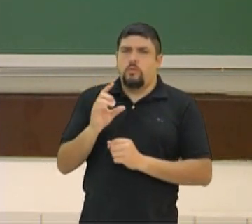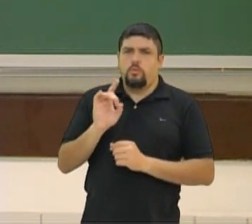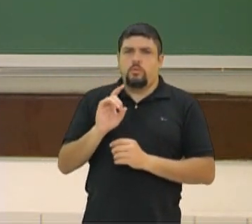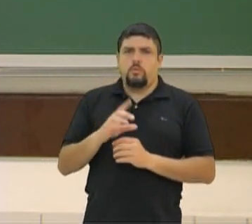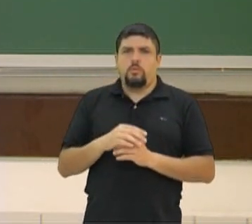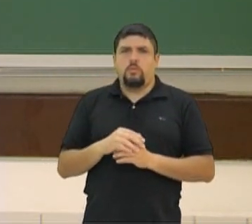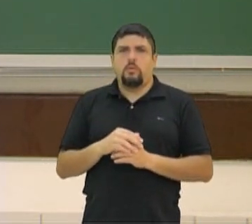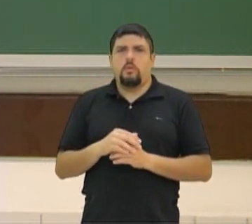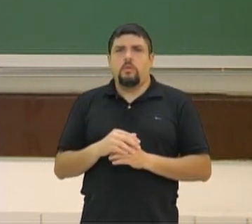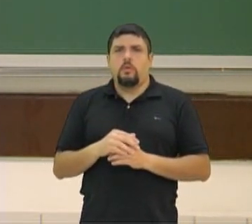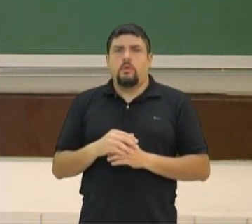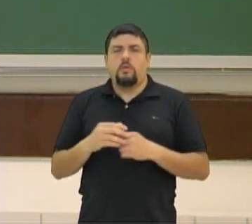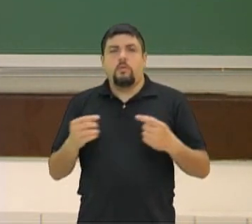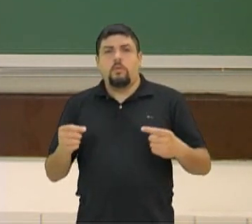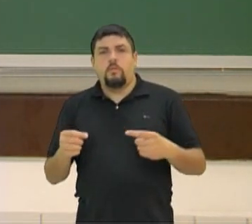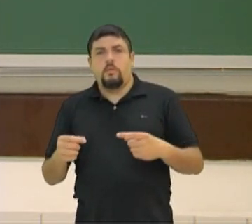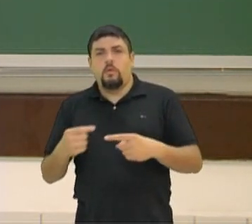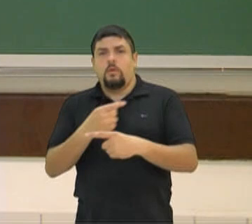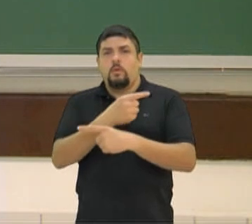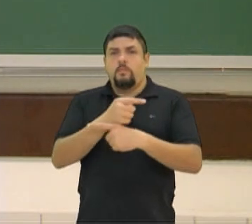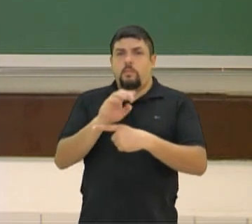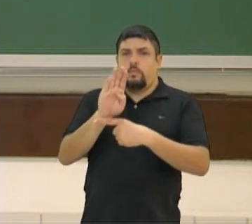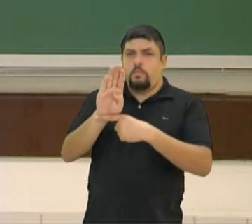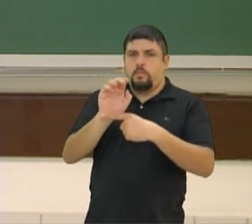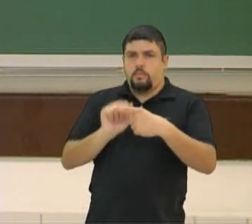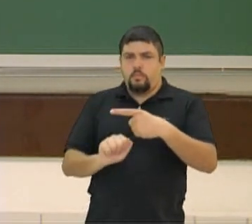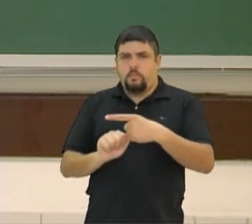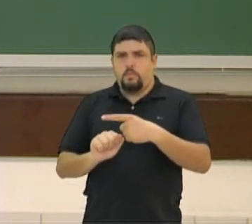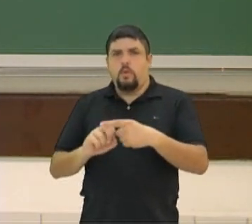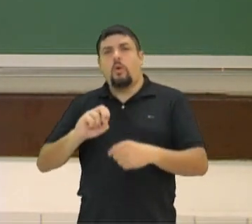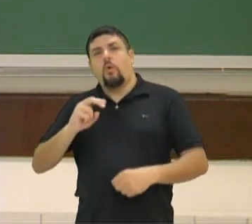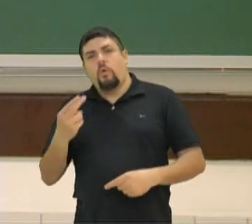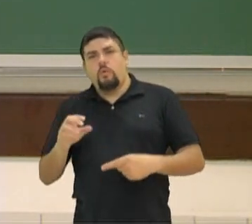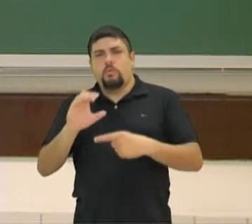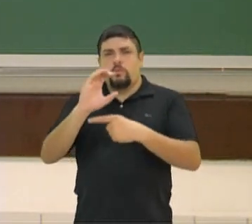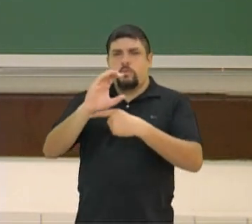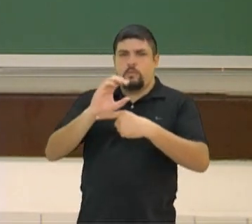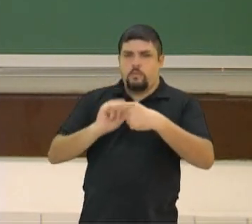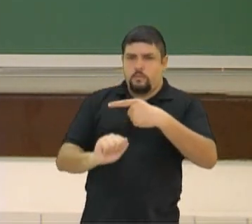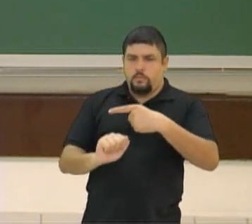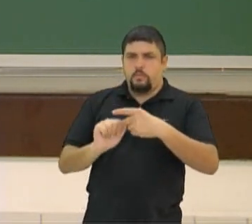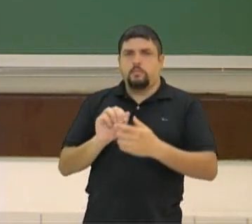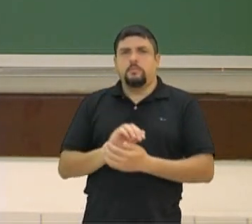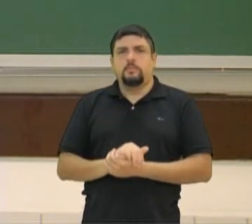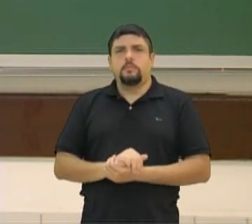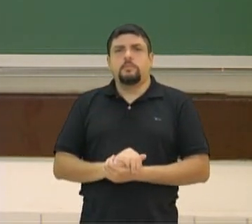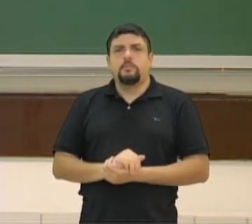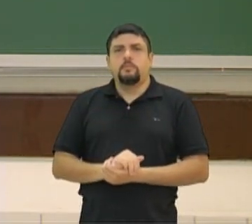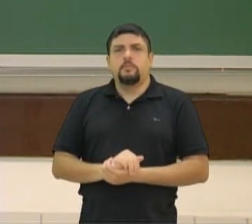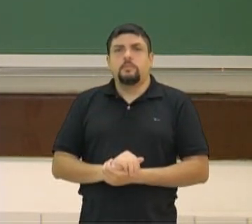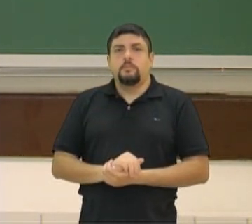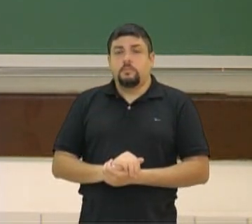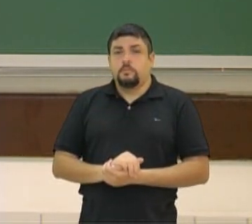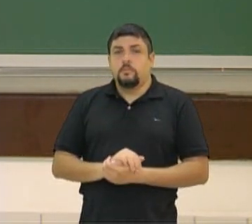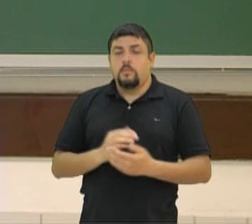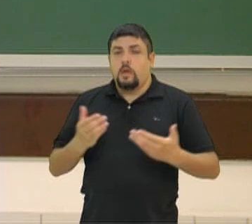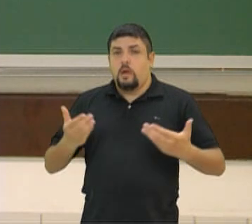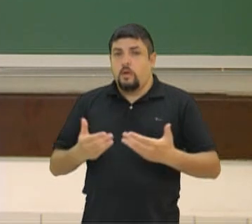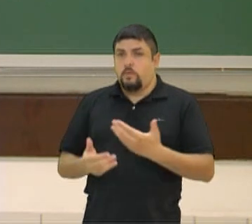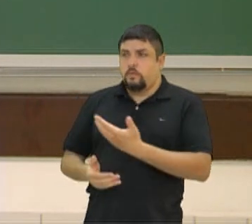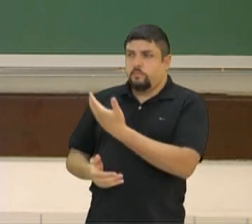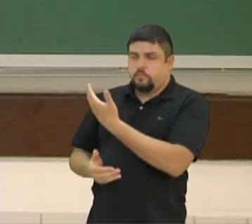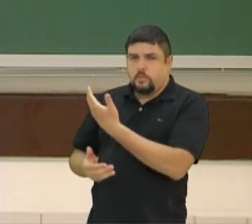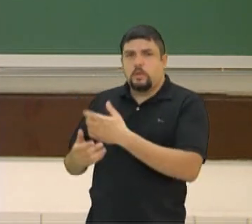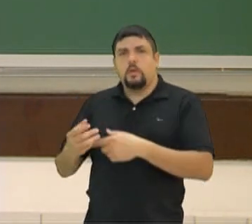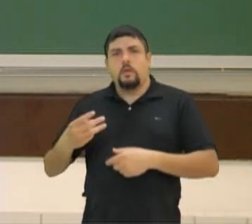era menos b sobre a, c sobre a, se eu não me engano, né? Menos b e isso aí, e c. Aqui você tem do terceiro grau, é o mesmo